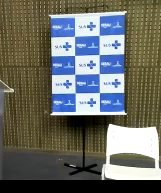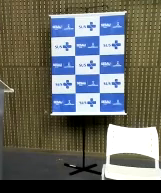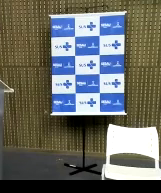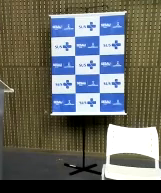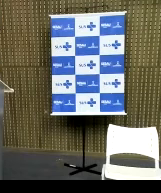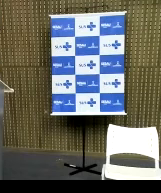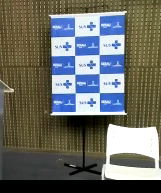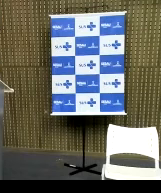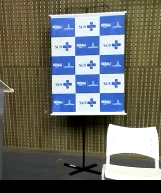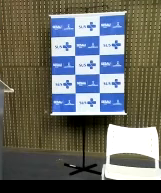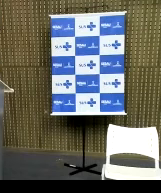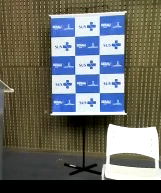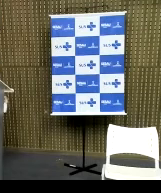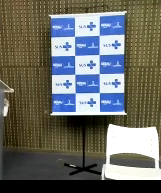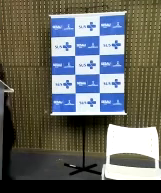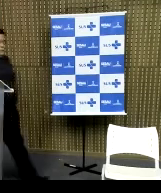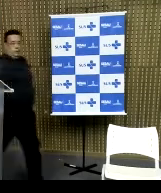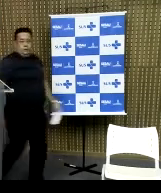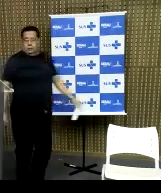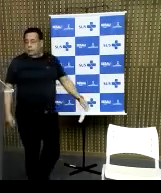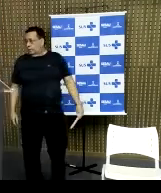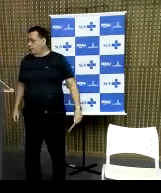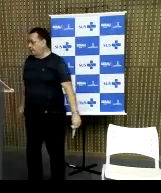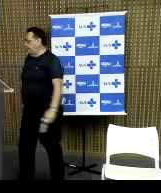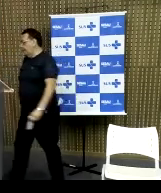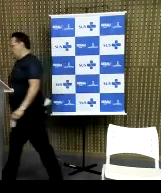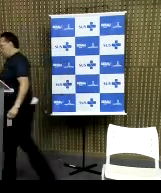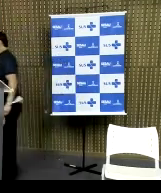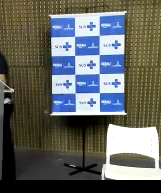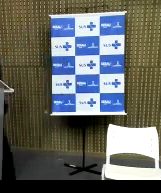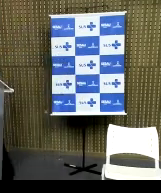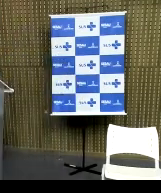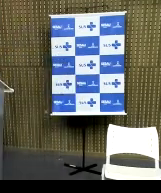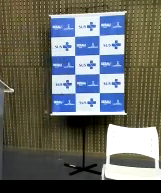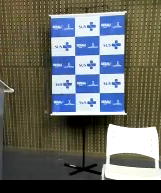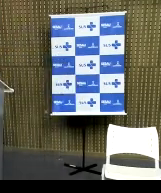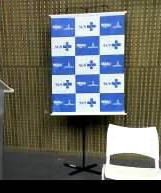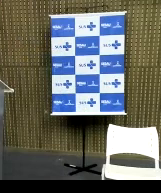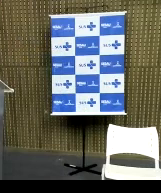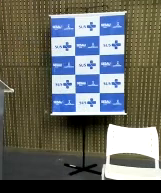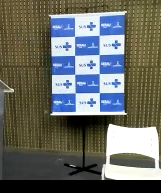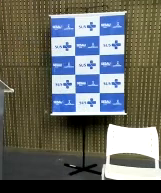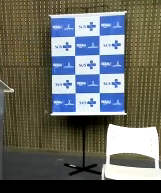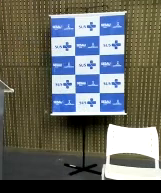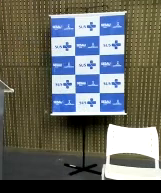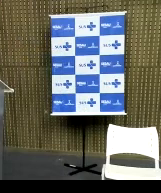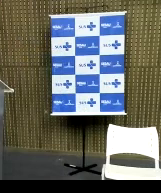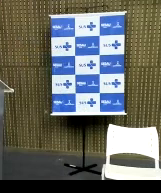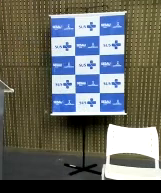Quanto às famílias cadastradas no Bolsa Família, este ano de 2021, nós estamos